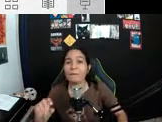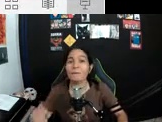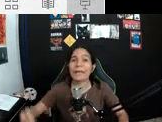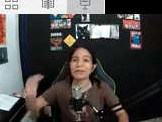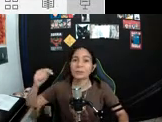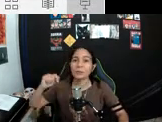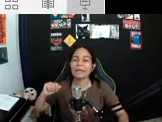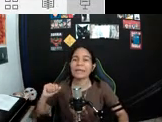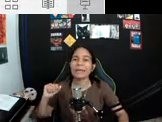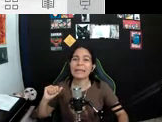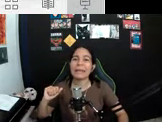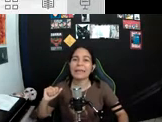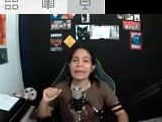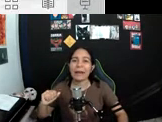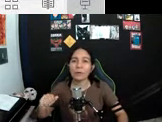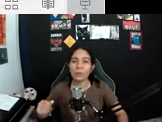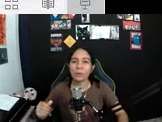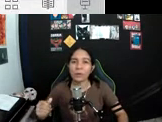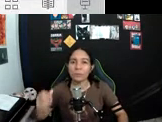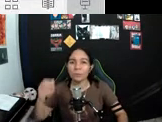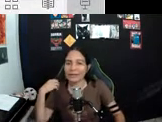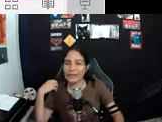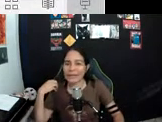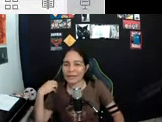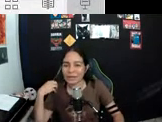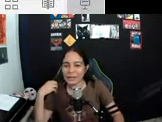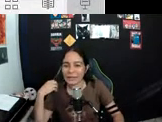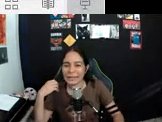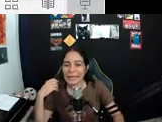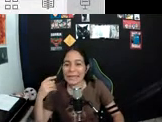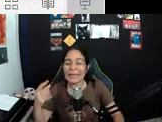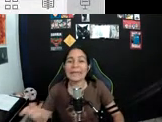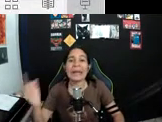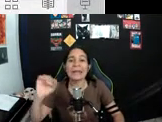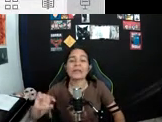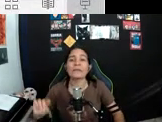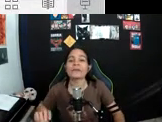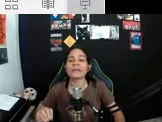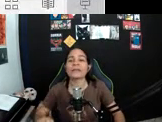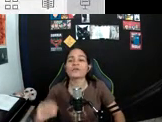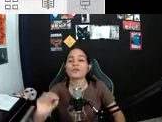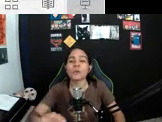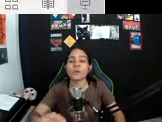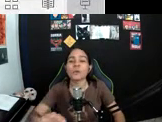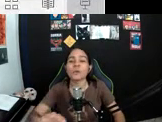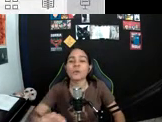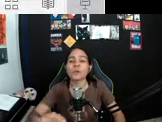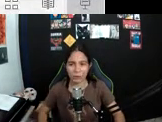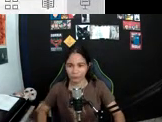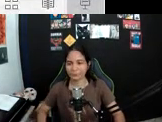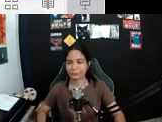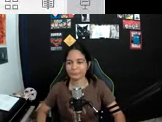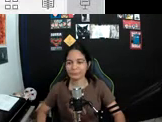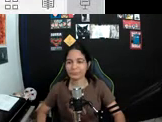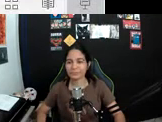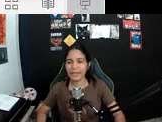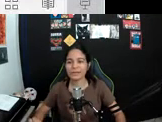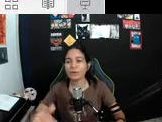doutor faz com que o paciente ele ache que você é